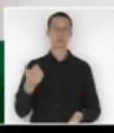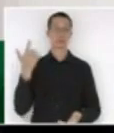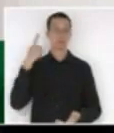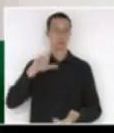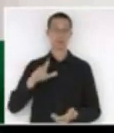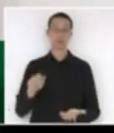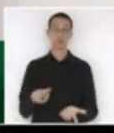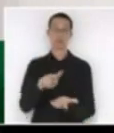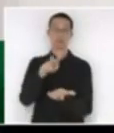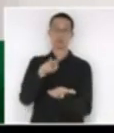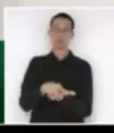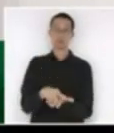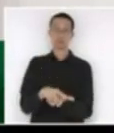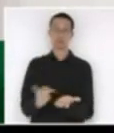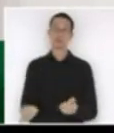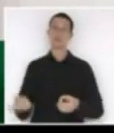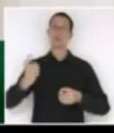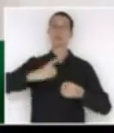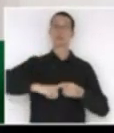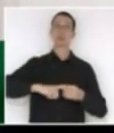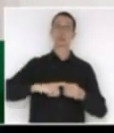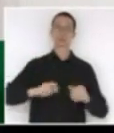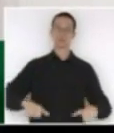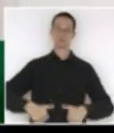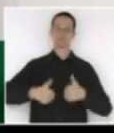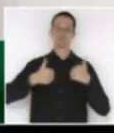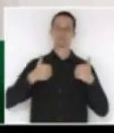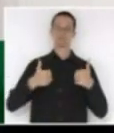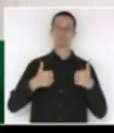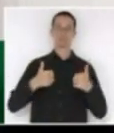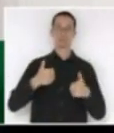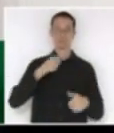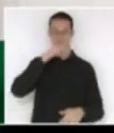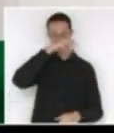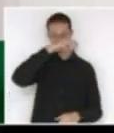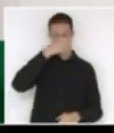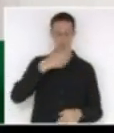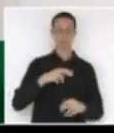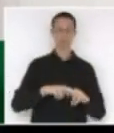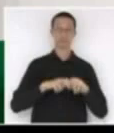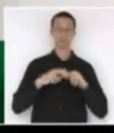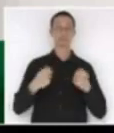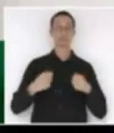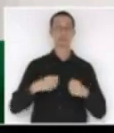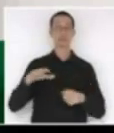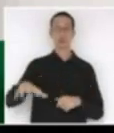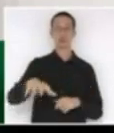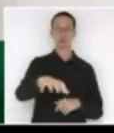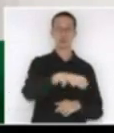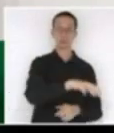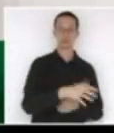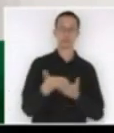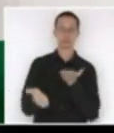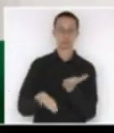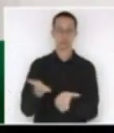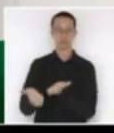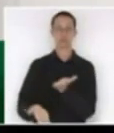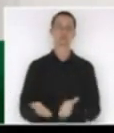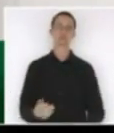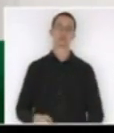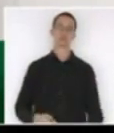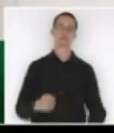isso através do terceiro setor, as comunidades terapêuticas que estão inseridas no programa Reviver. Esperamos que amanhã,